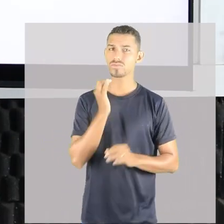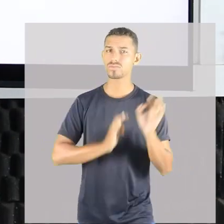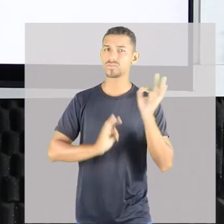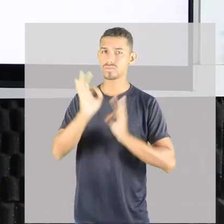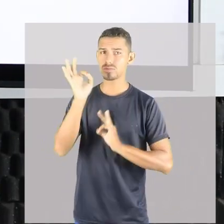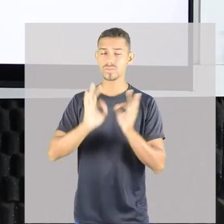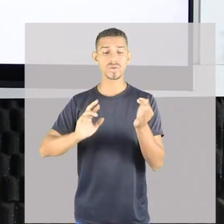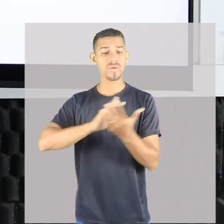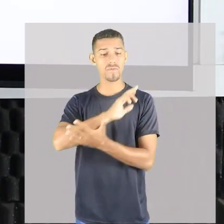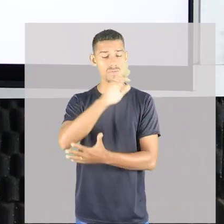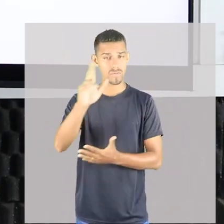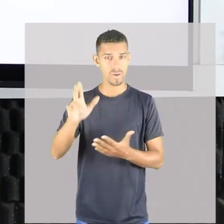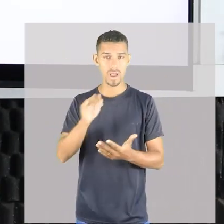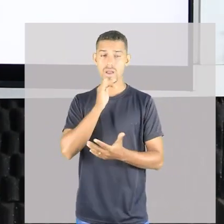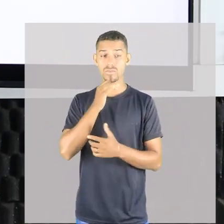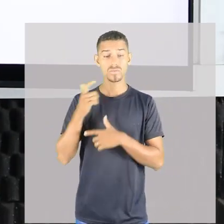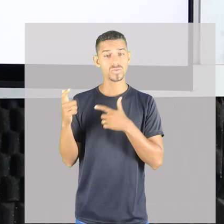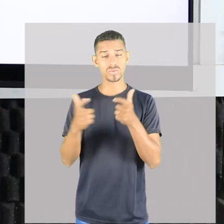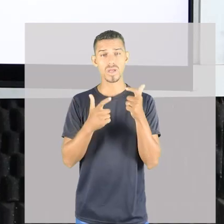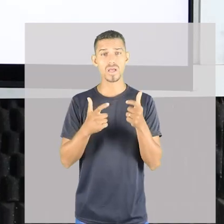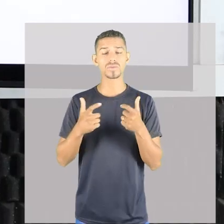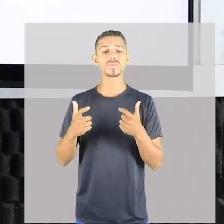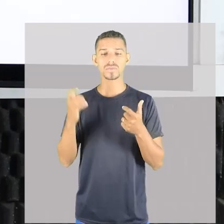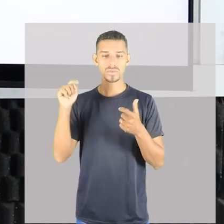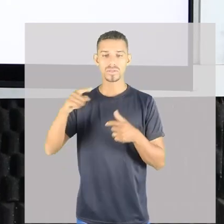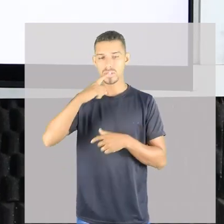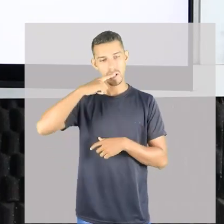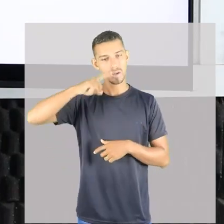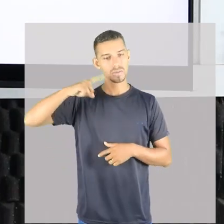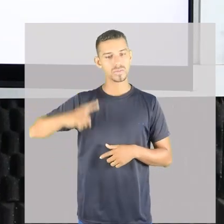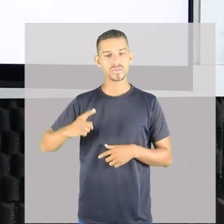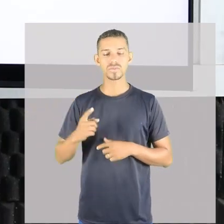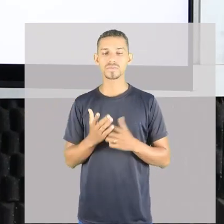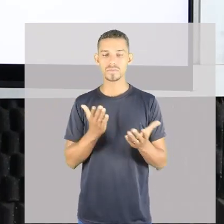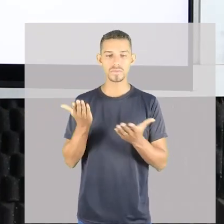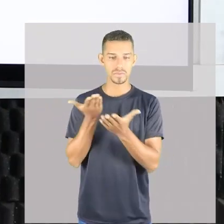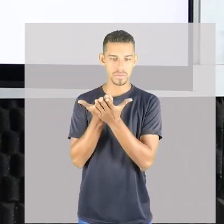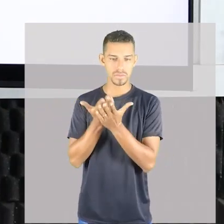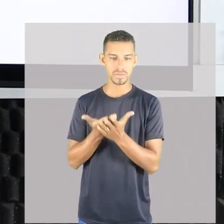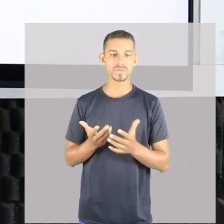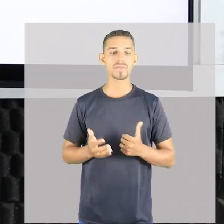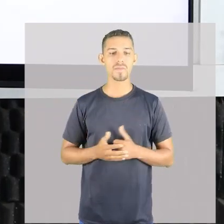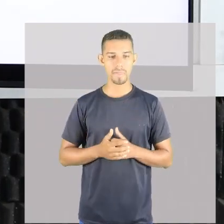formados nos vários lugares e territórios dessa Rússia aqui que nós estamos estudando.